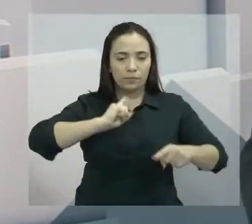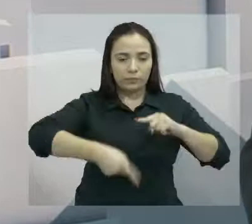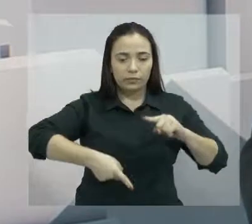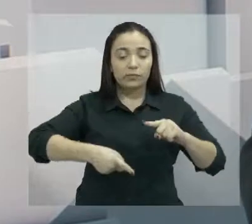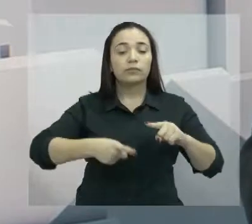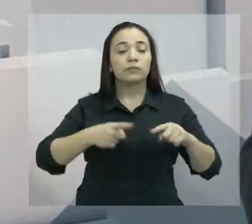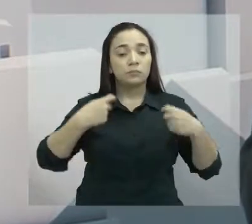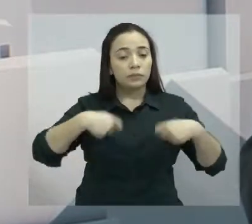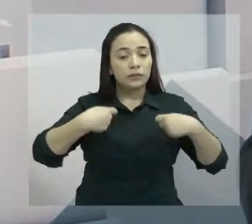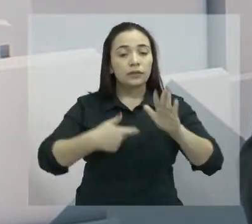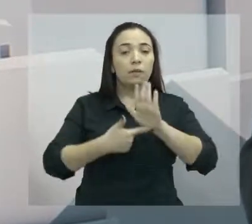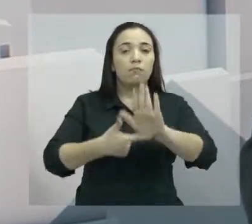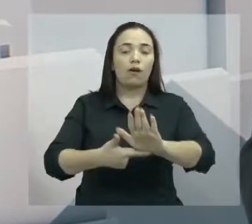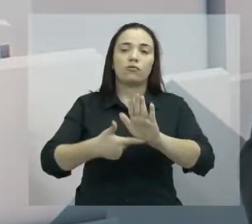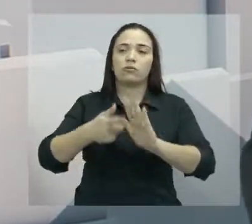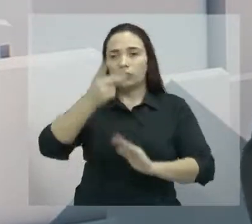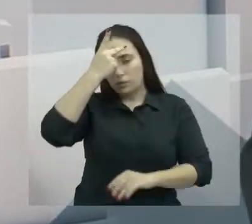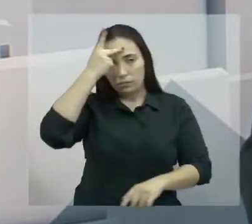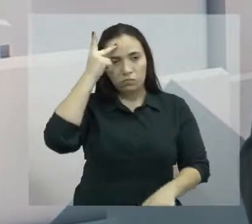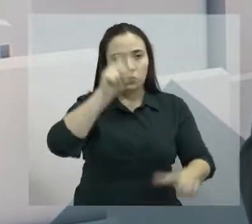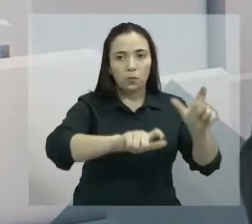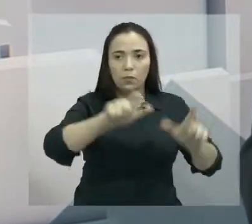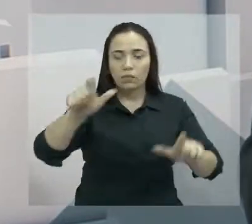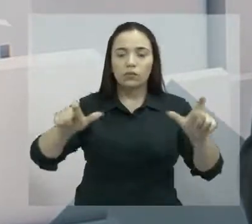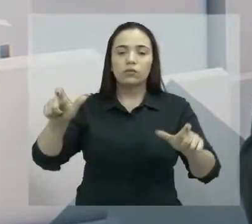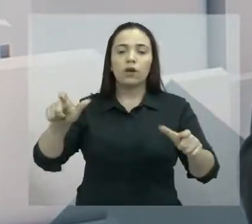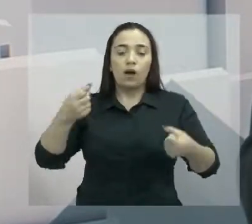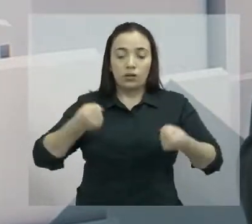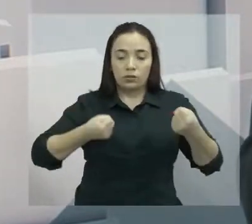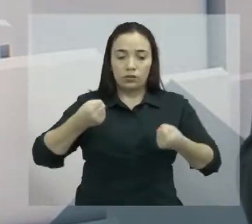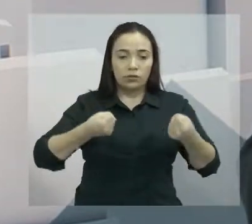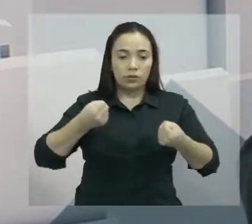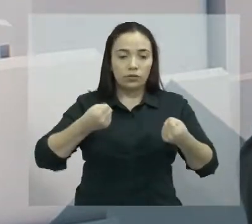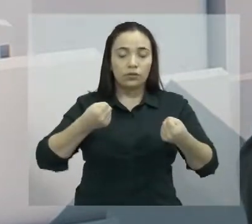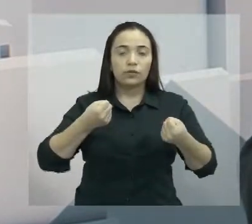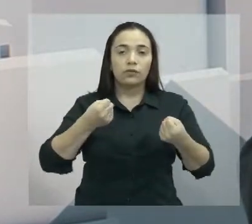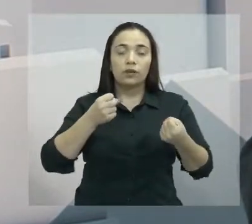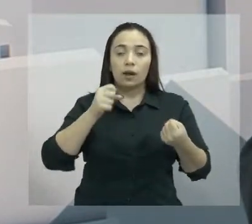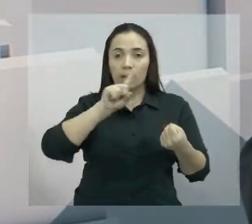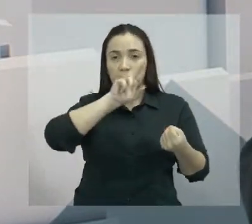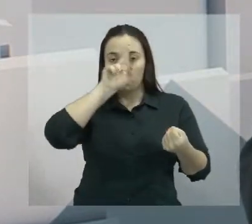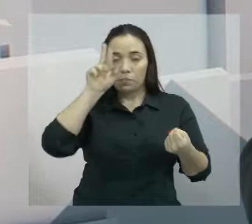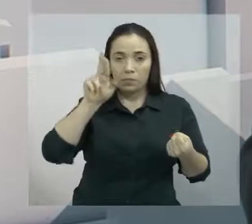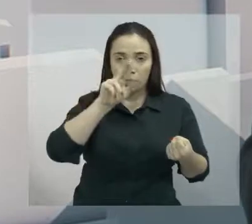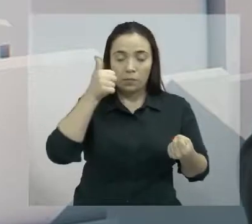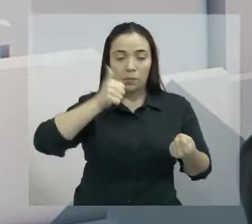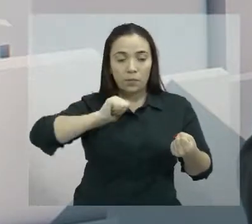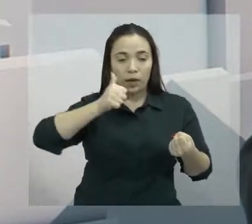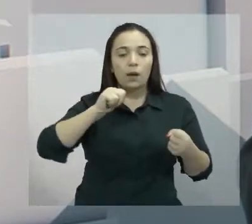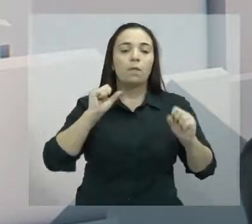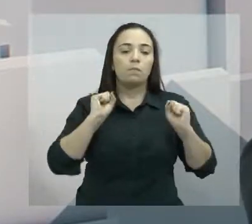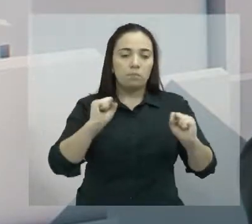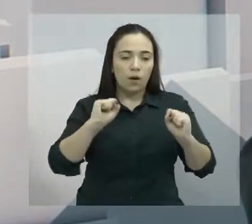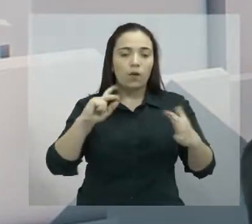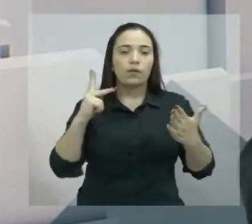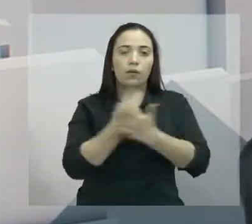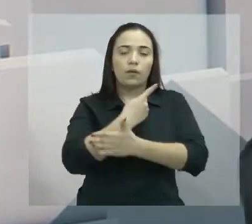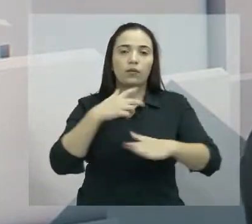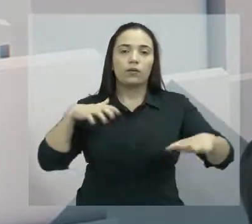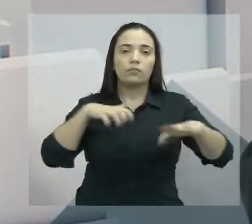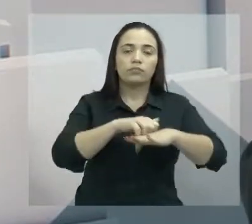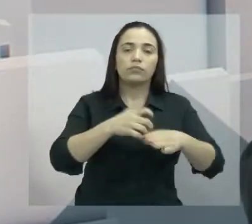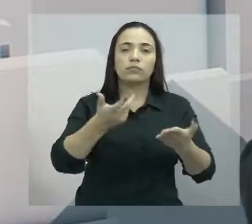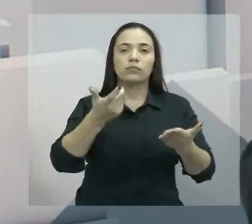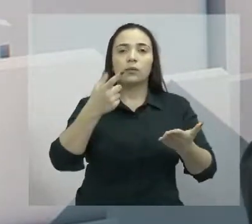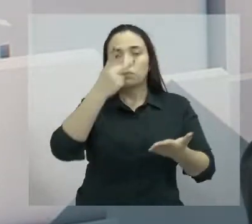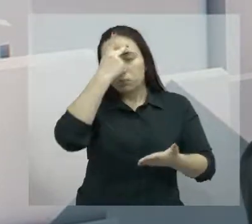mostrar aos condutores que dirigir alcoolizado, ele pode provocar um acidente, matar alguém